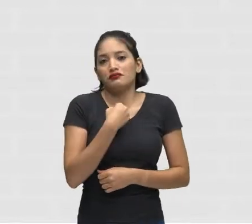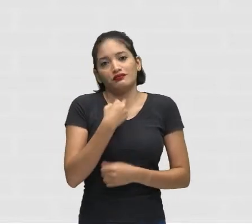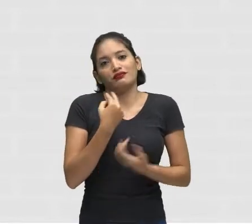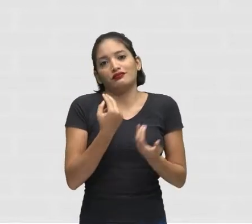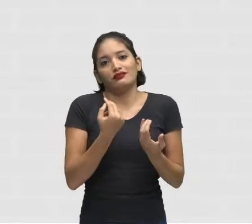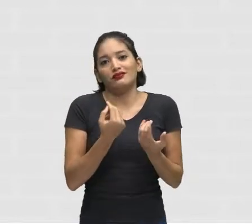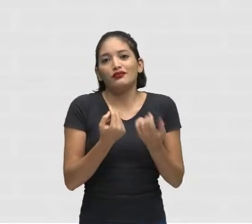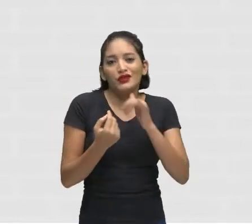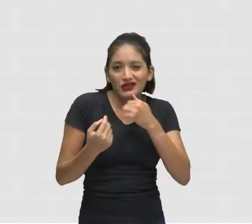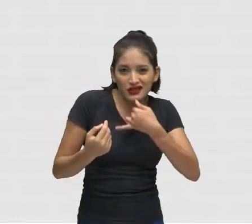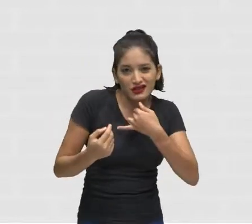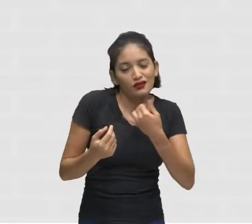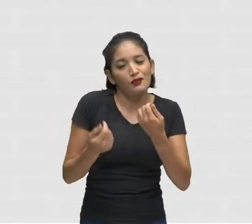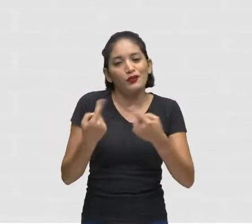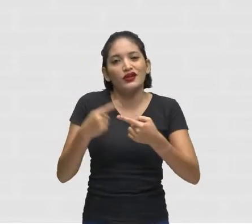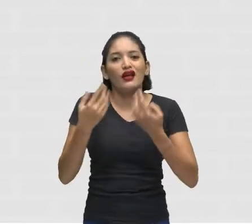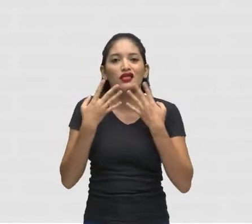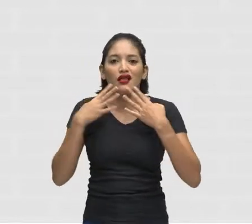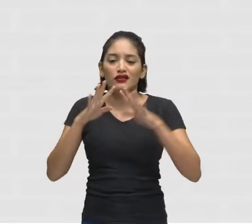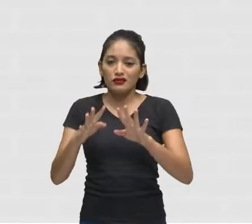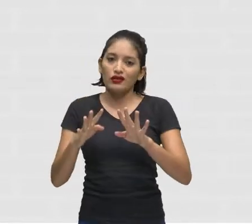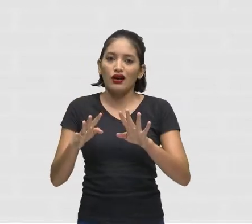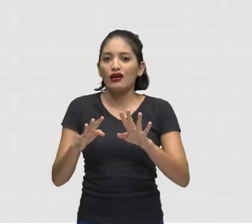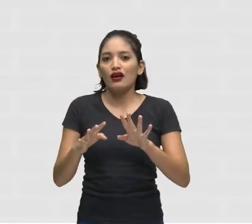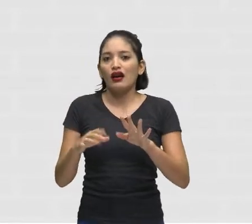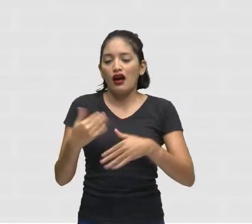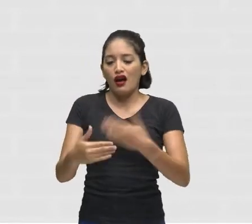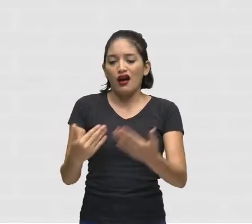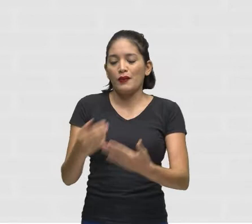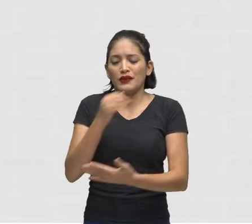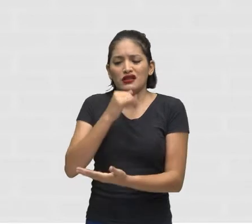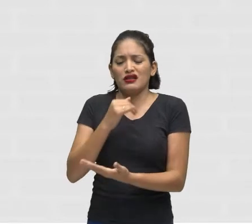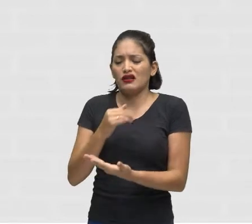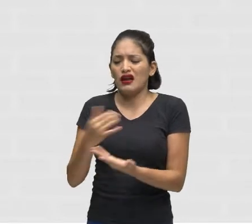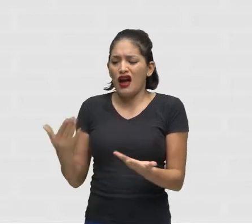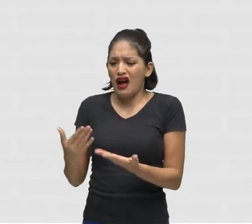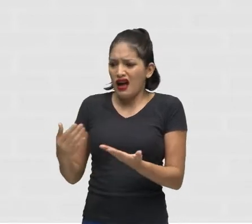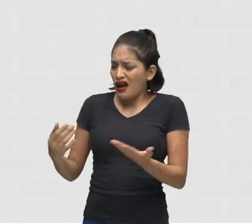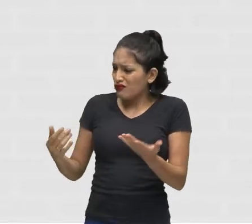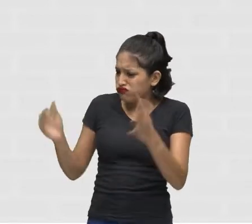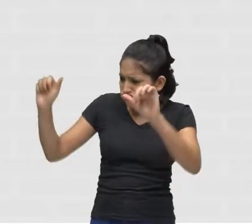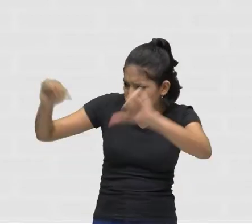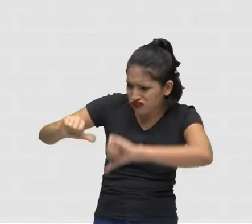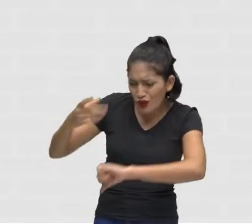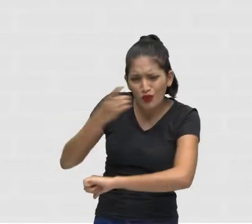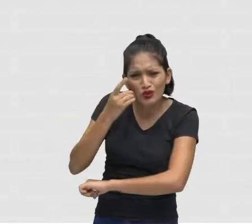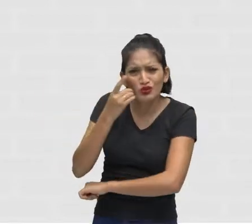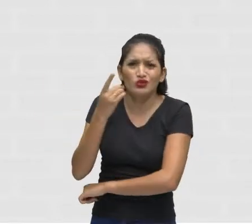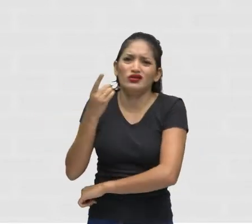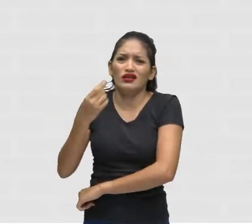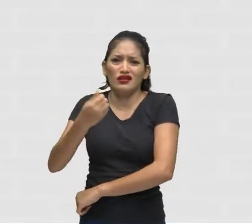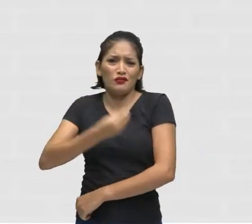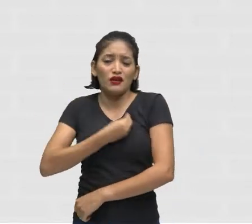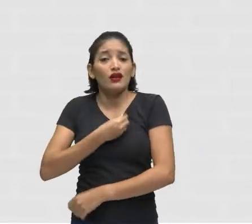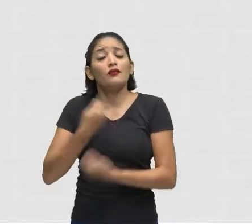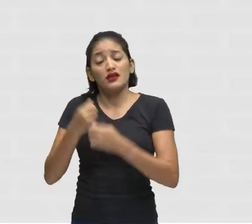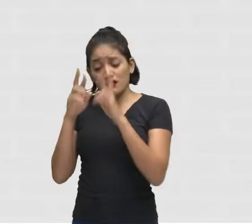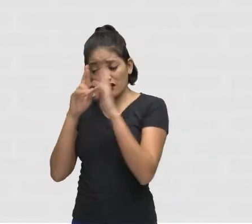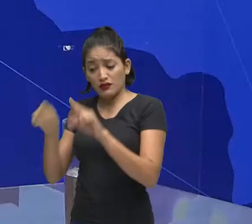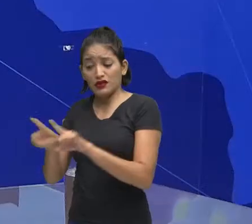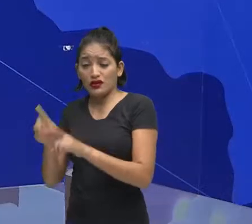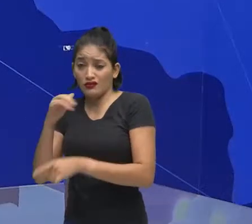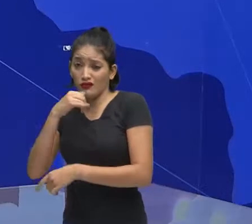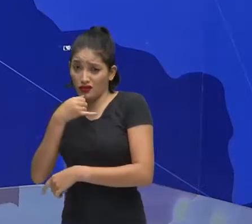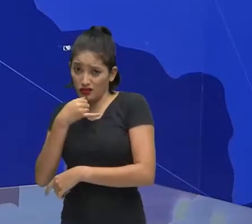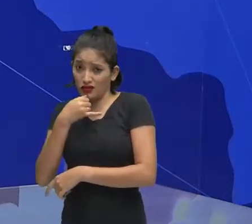que isso é um processo natural. É um processo que eu não posso, hoje é o pior dia da minha vida. Não, eu preciso também respeitar essa tristeza,